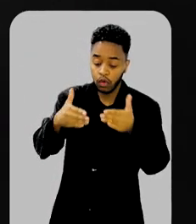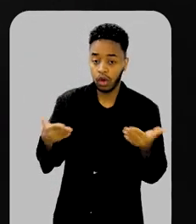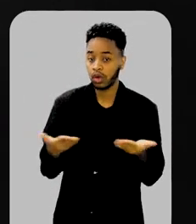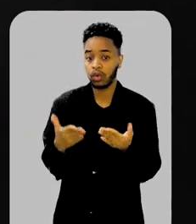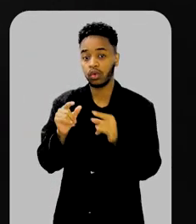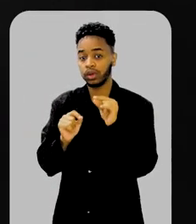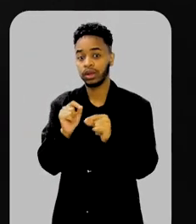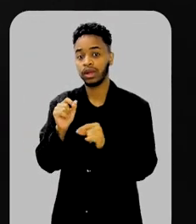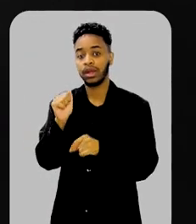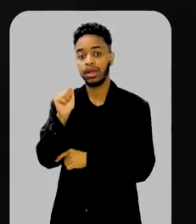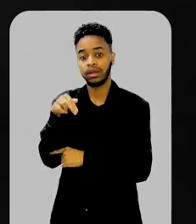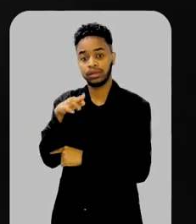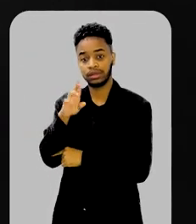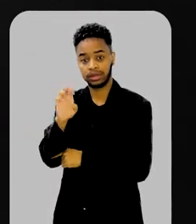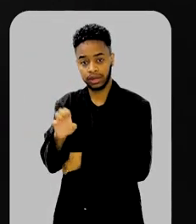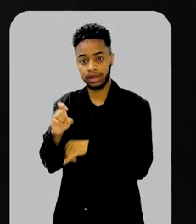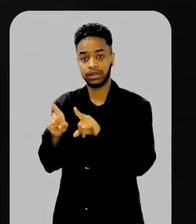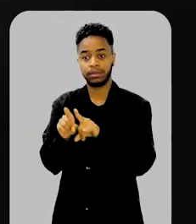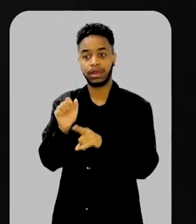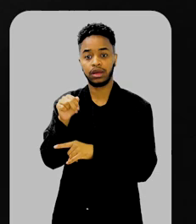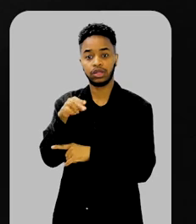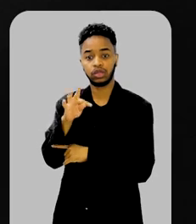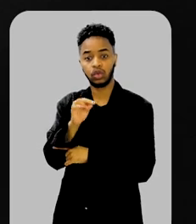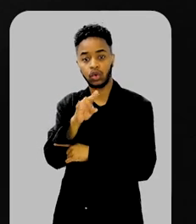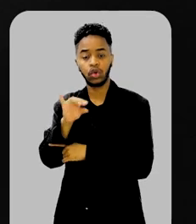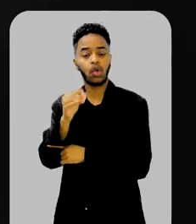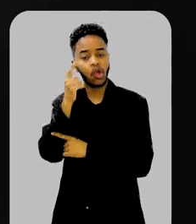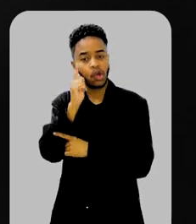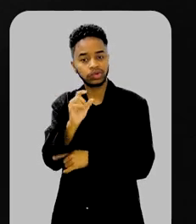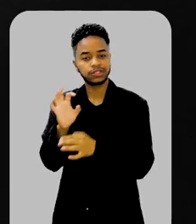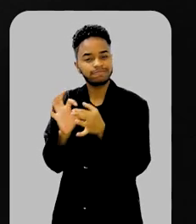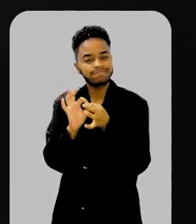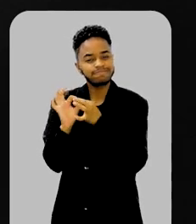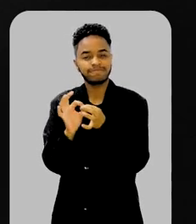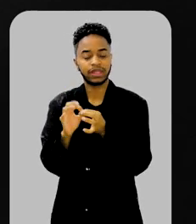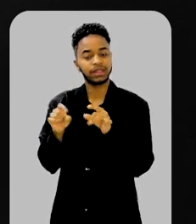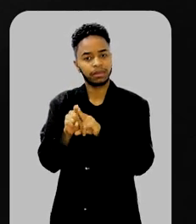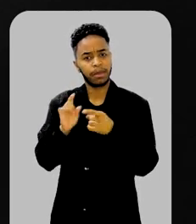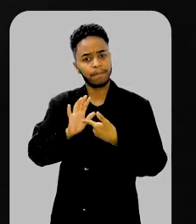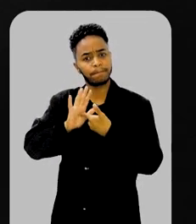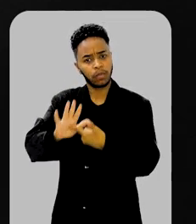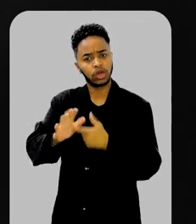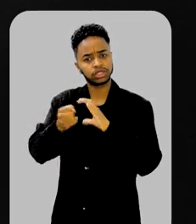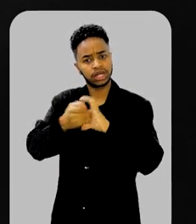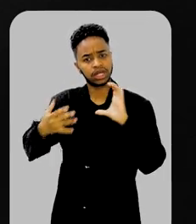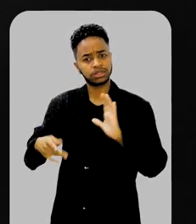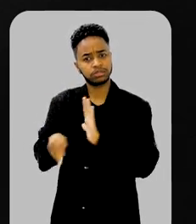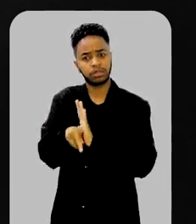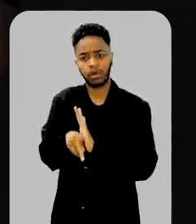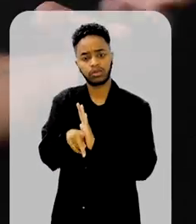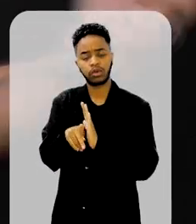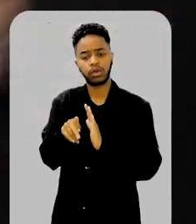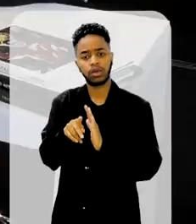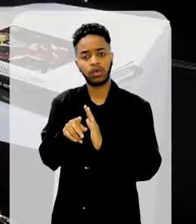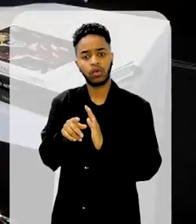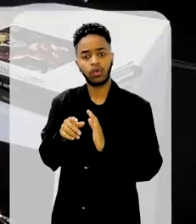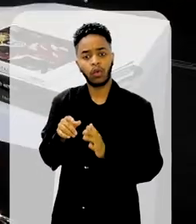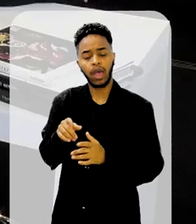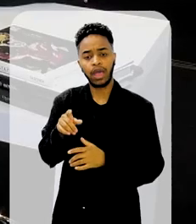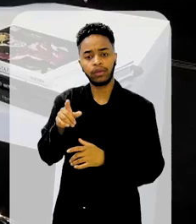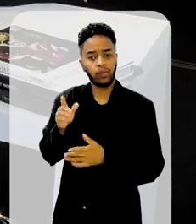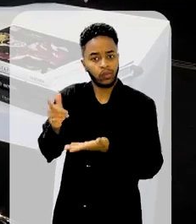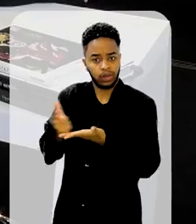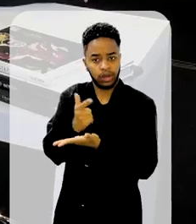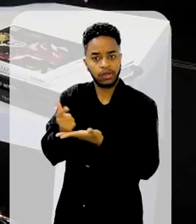aqui voltada para André e antôni já terem conseguido uma sinergia muito grande e assinarem visualmente o defeito de cor